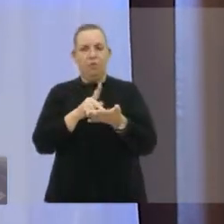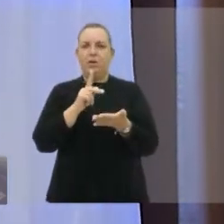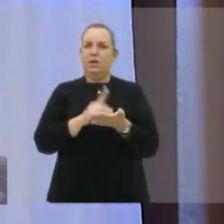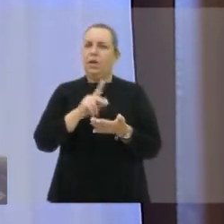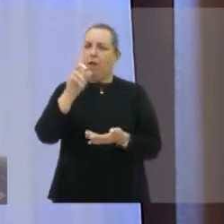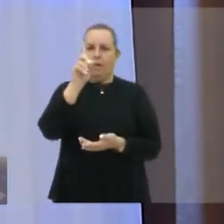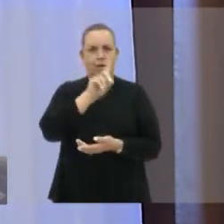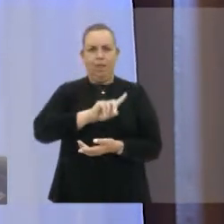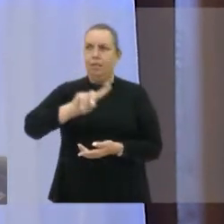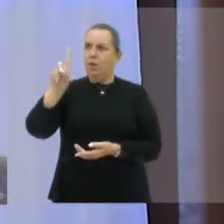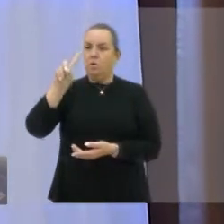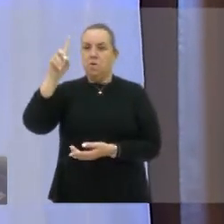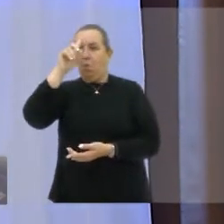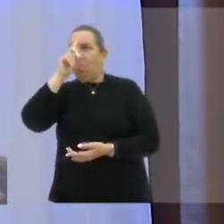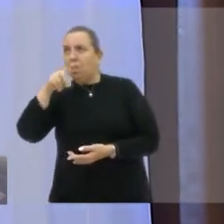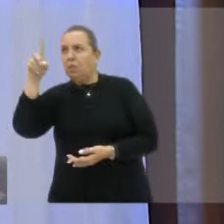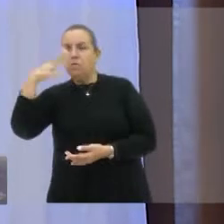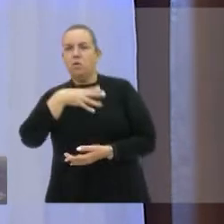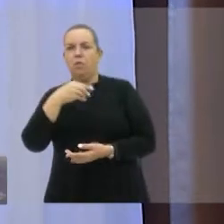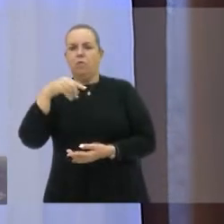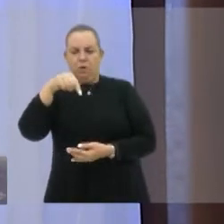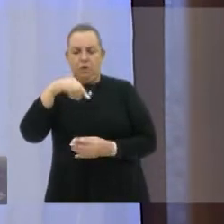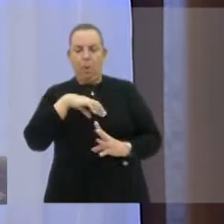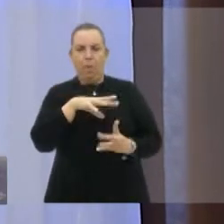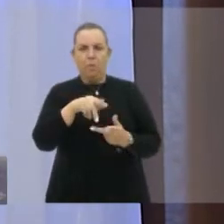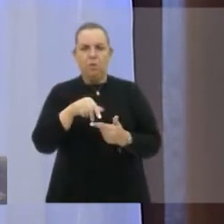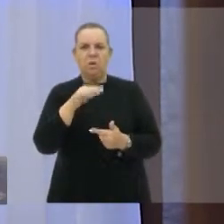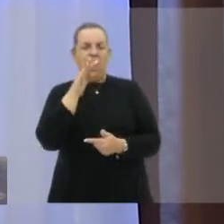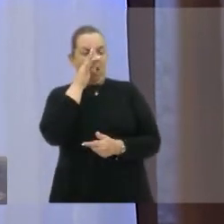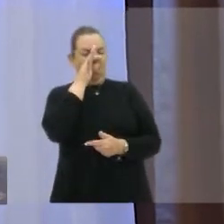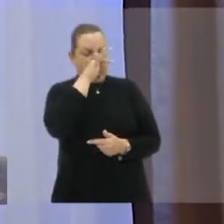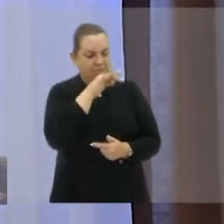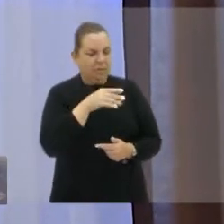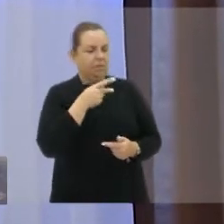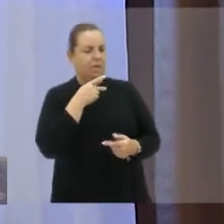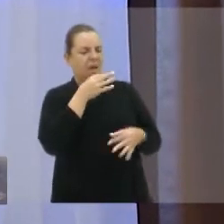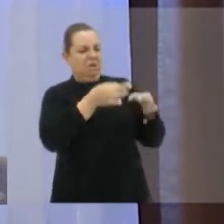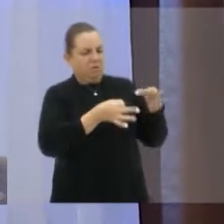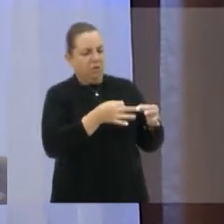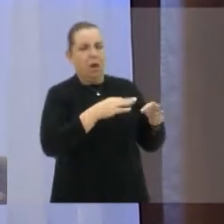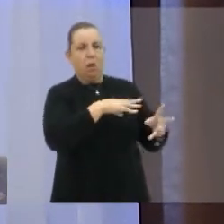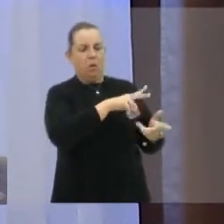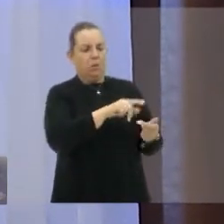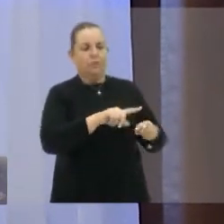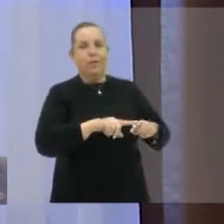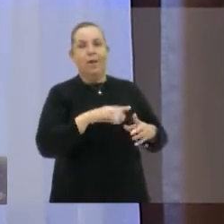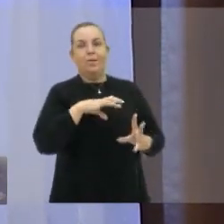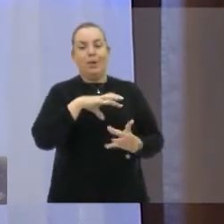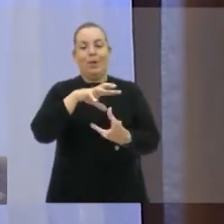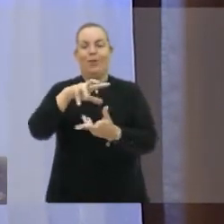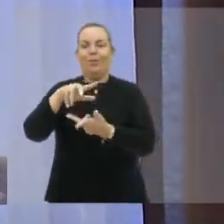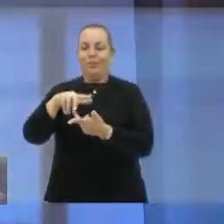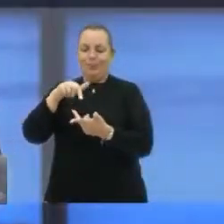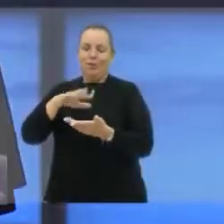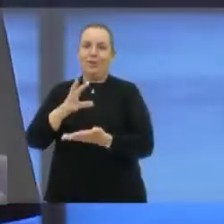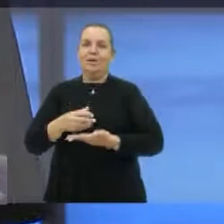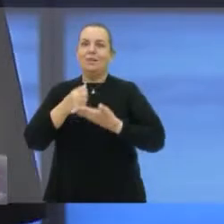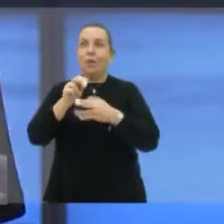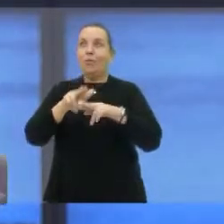o seu Filho ao mundo para condenar o mundo, mas para que o mundo seja salvo por